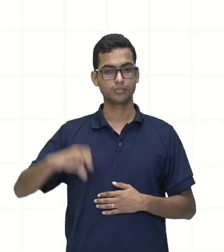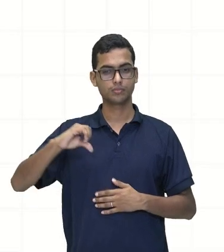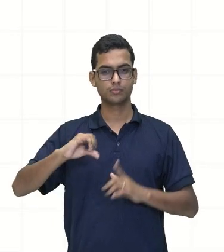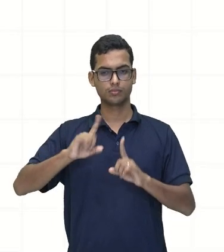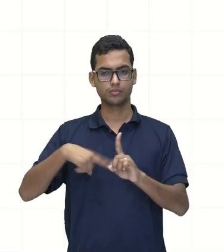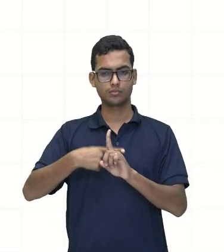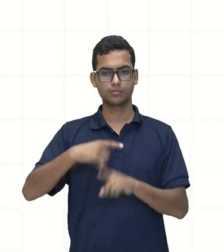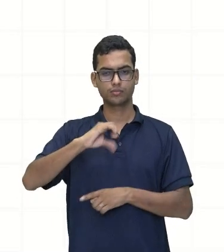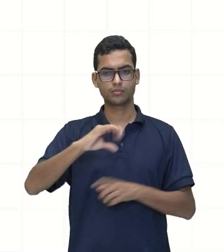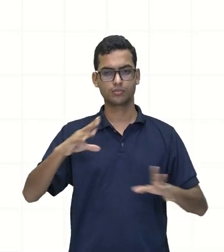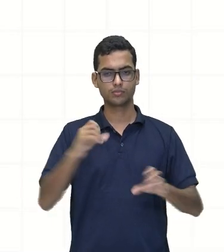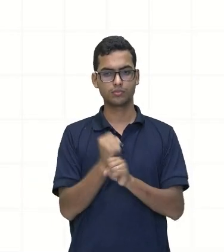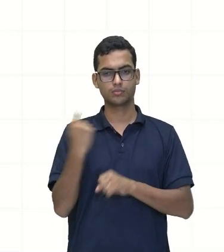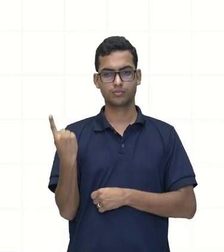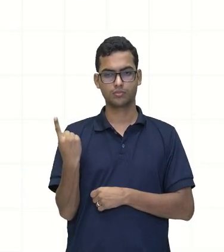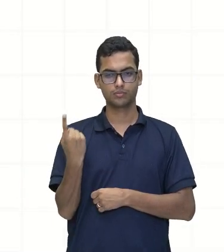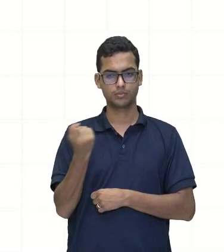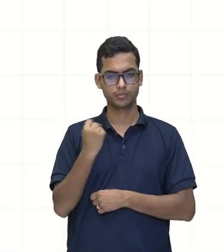9, 18.